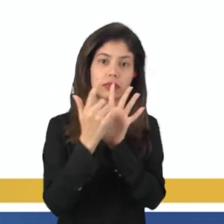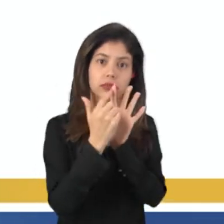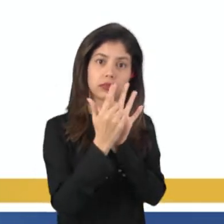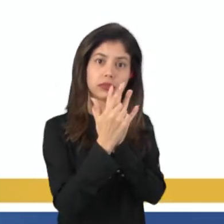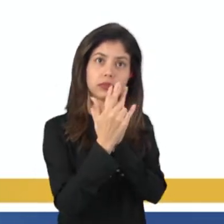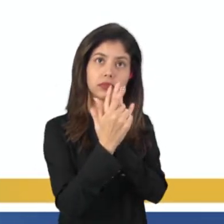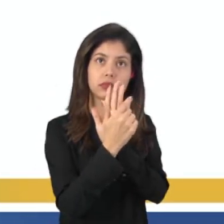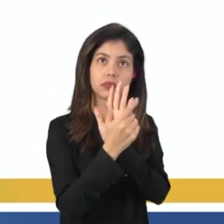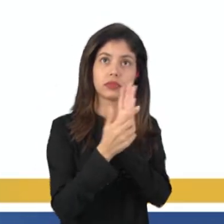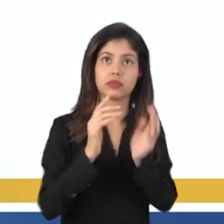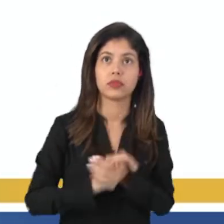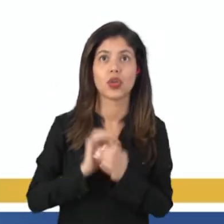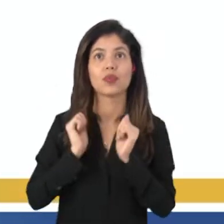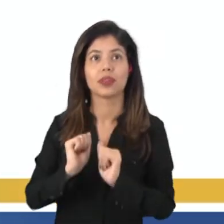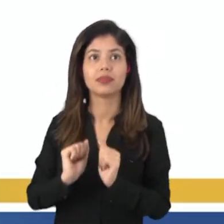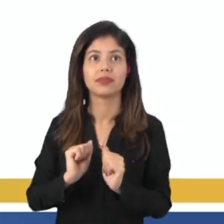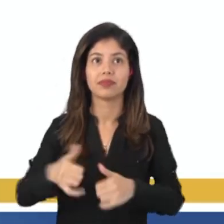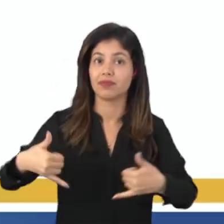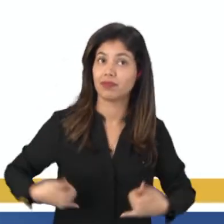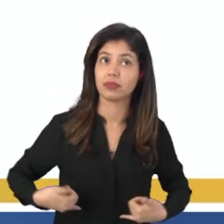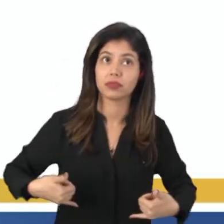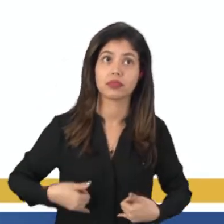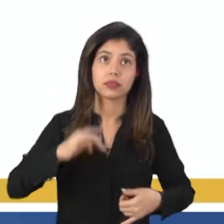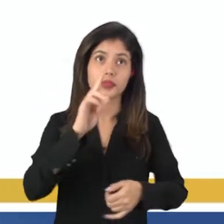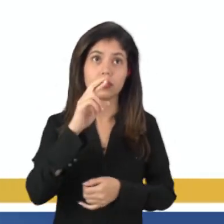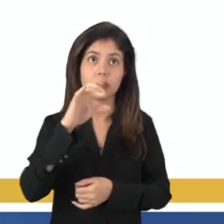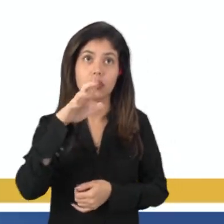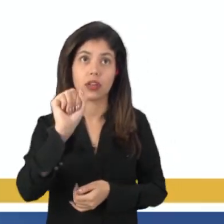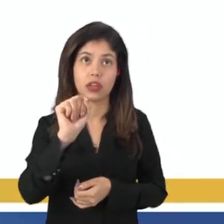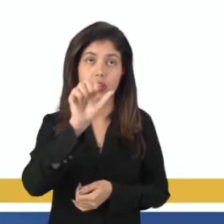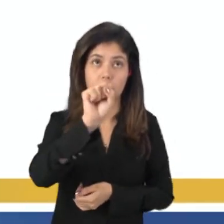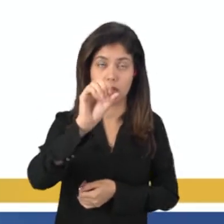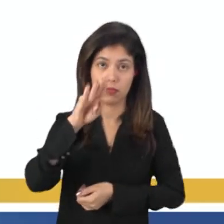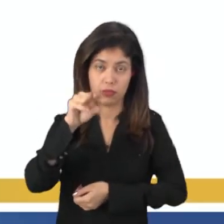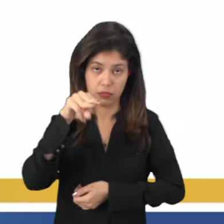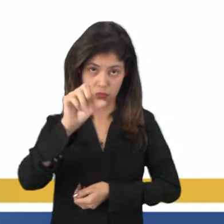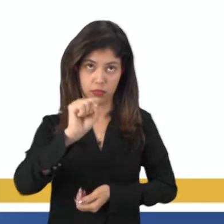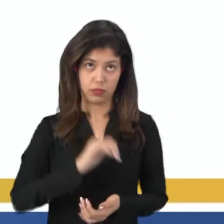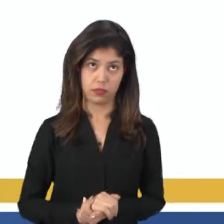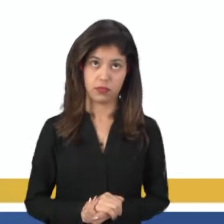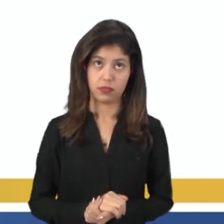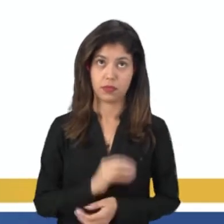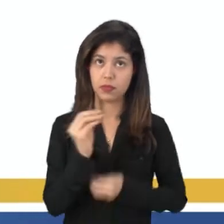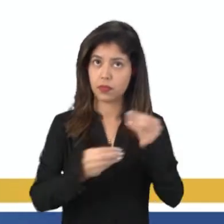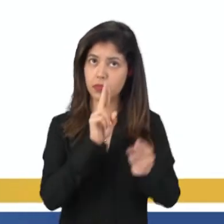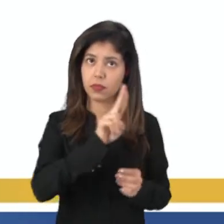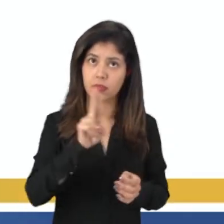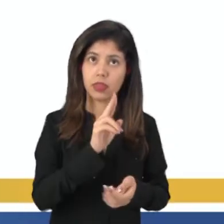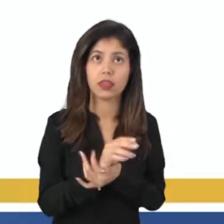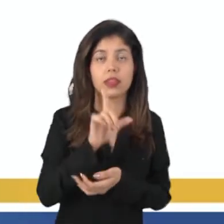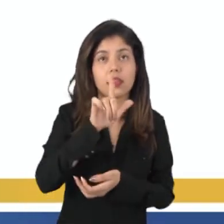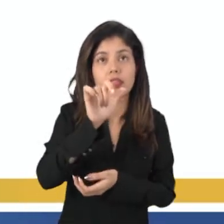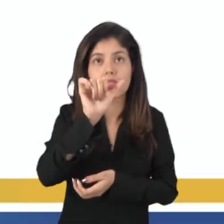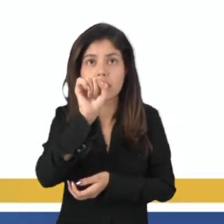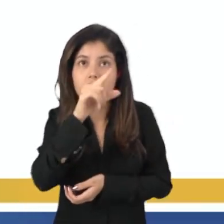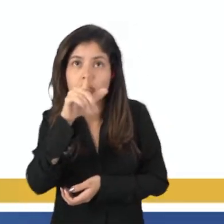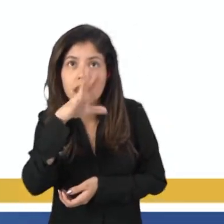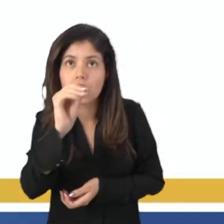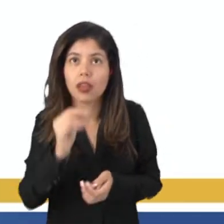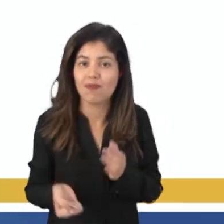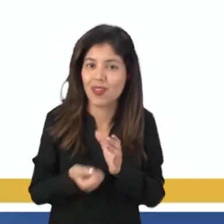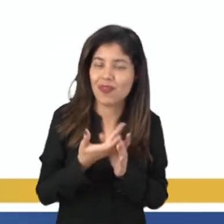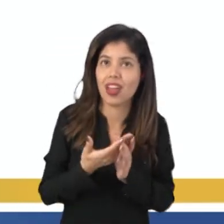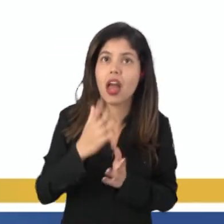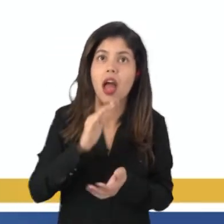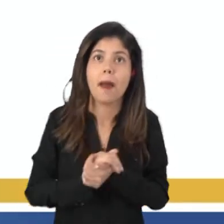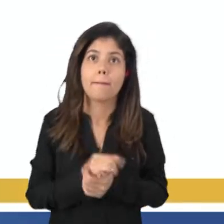dedos amortecidos, pode estar sofrendo de torcicolo de SMS. Como o nome diz, é uma lesão